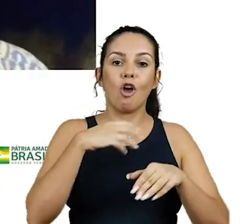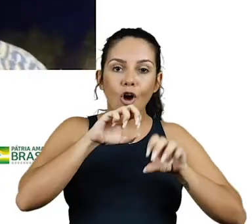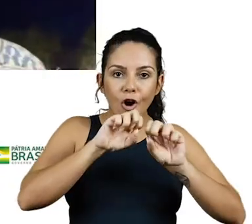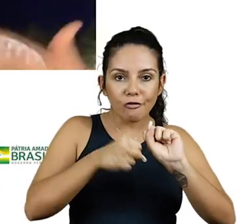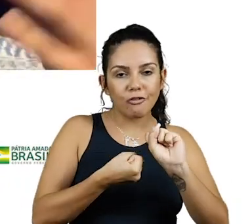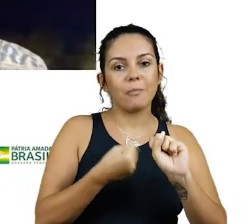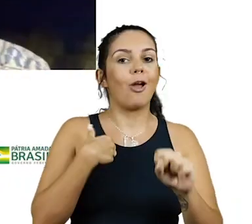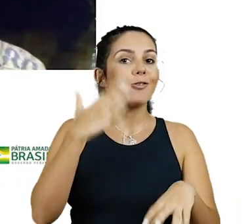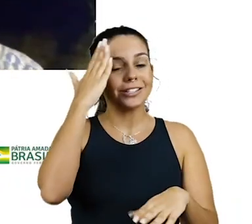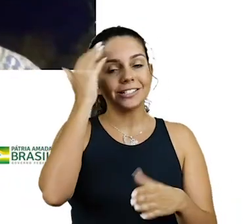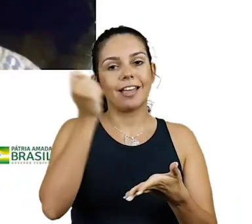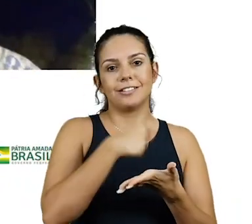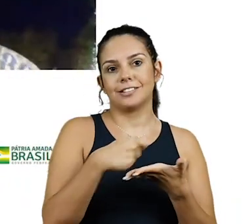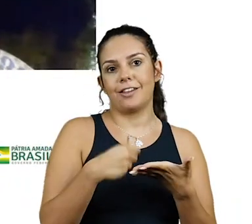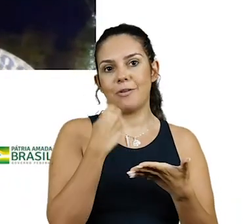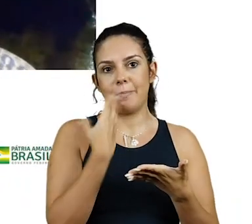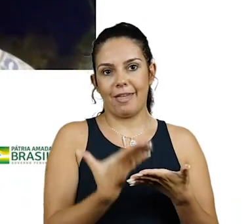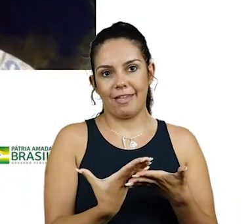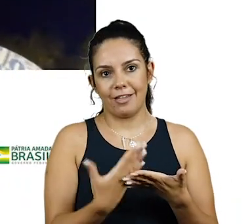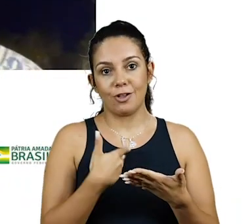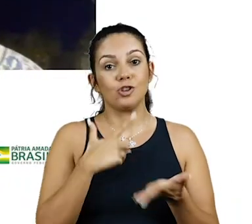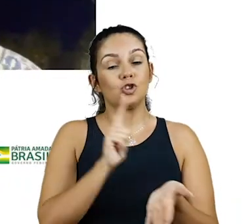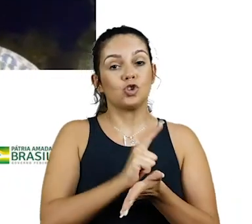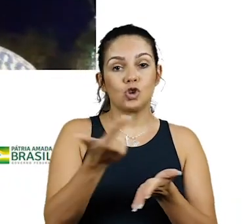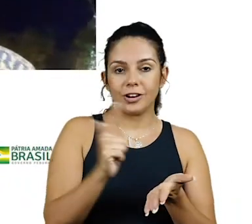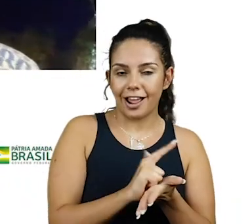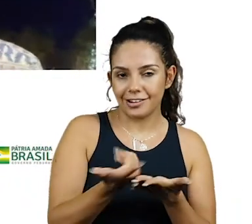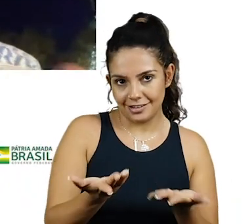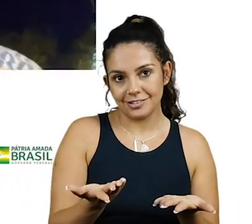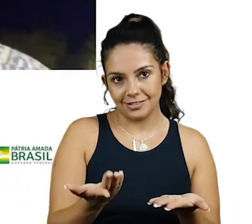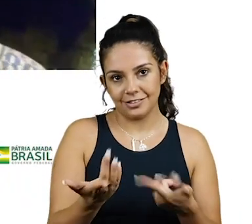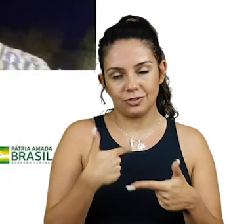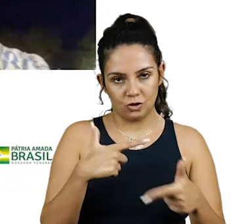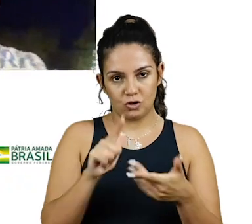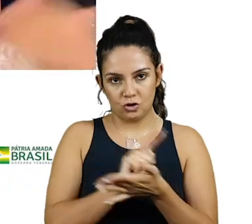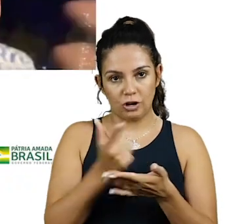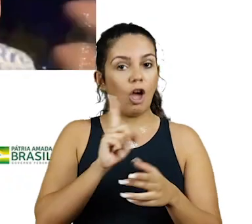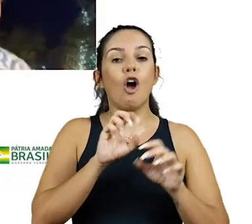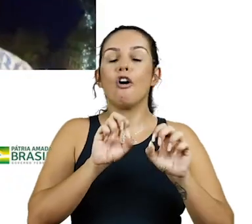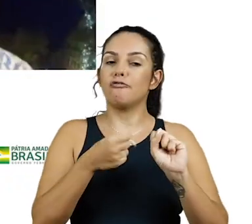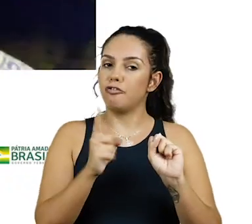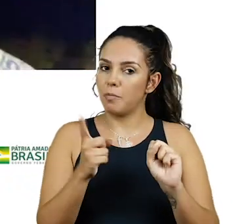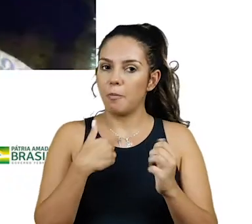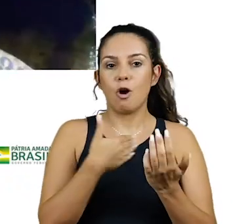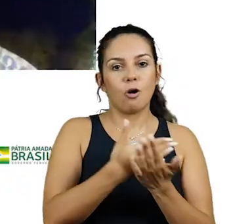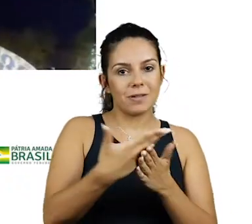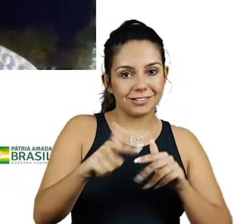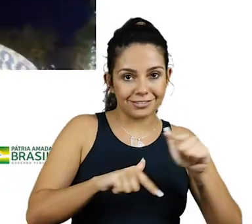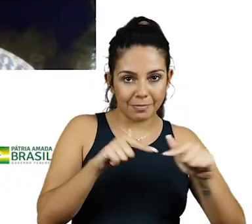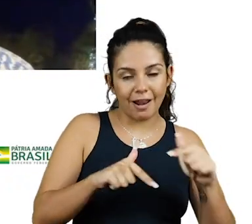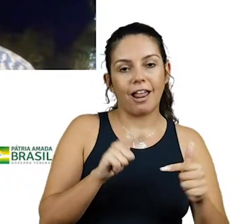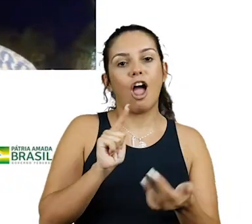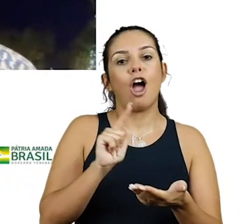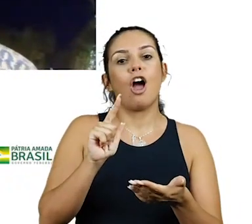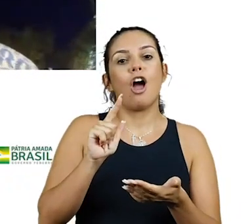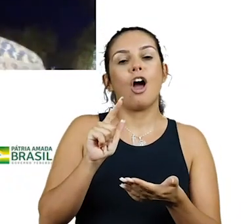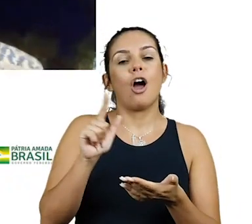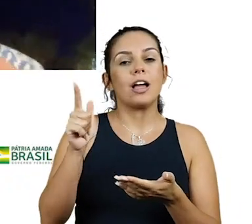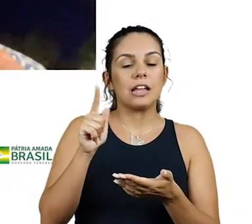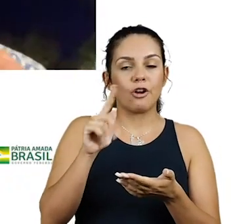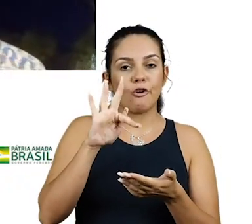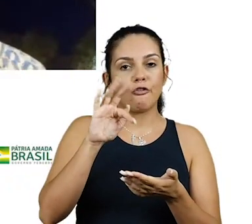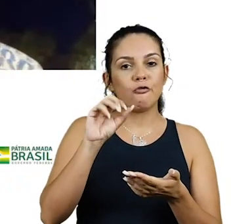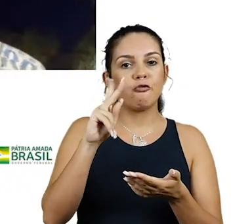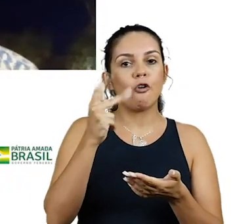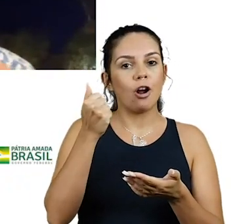sempre gostei de escrever, é claro, eu brinco que eu sou um jornalista acidental, né, não sou um jornalista de formação, mas eu comecei trabalhando na Folha de São Paulo, e